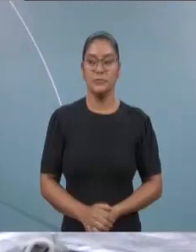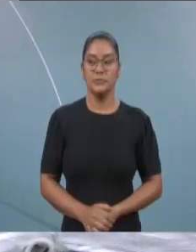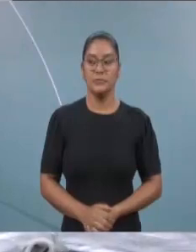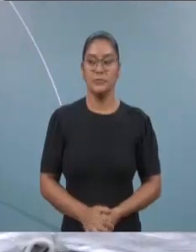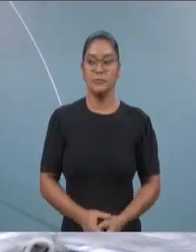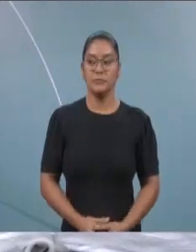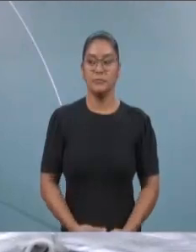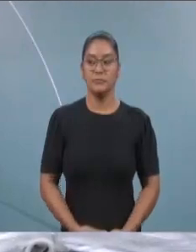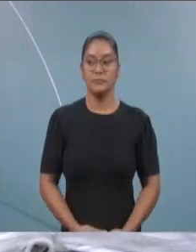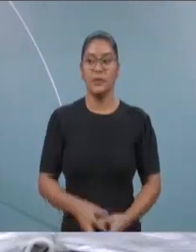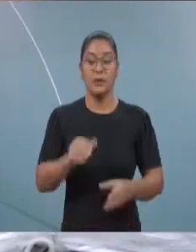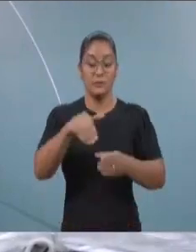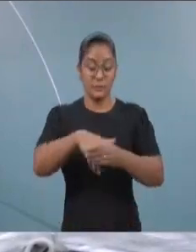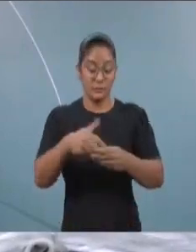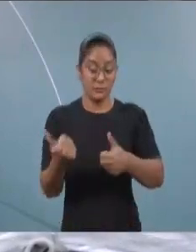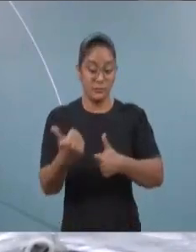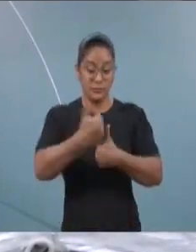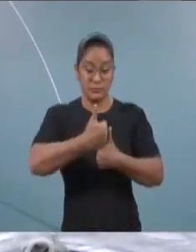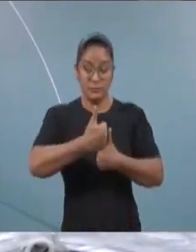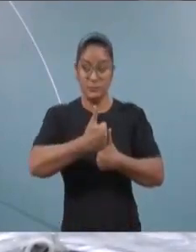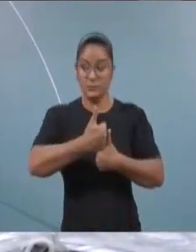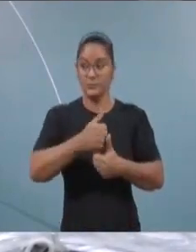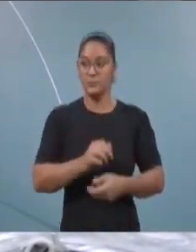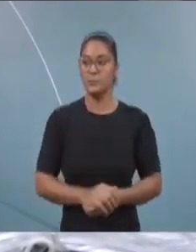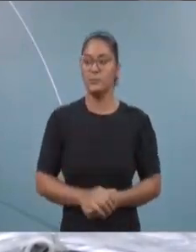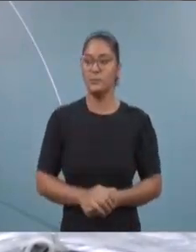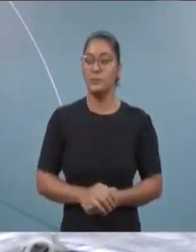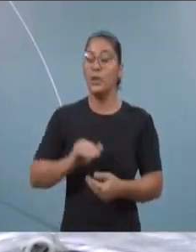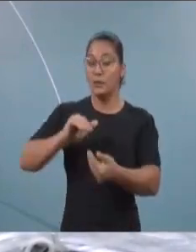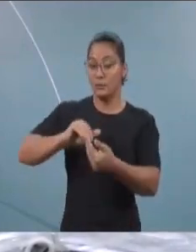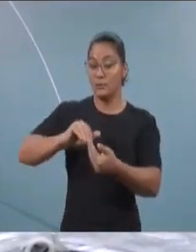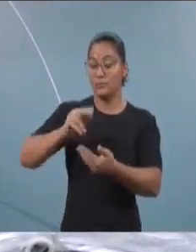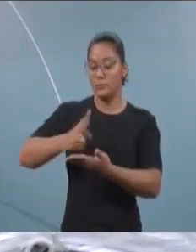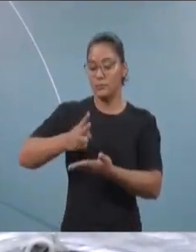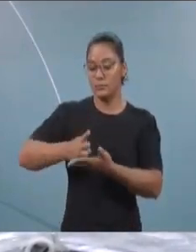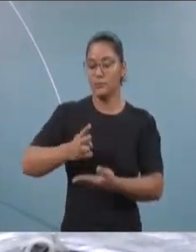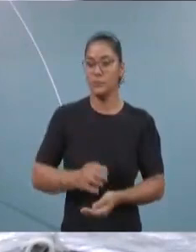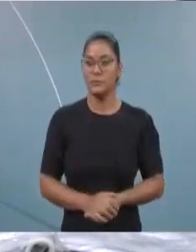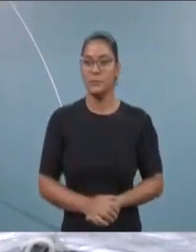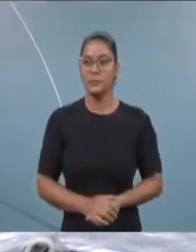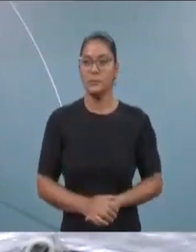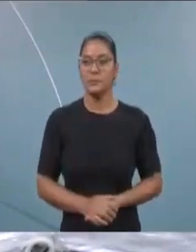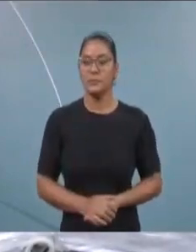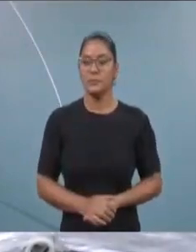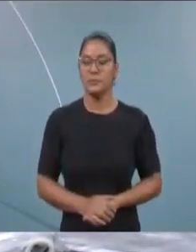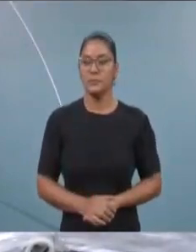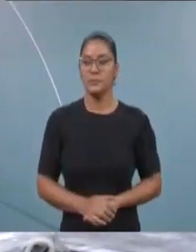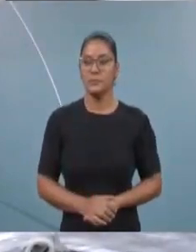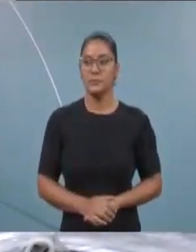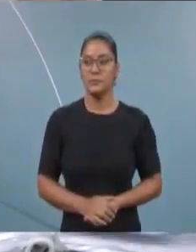vamos votar o substitutivo aqueles que concordam permaneça Como estão